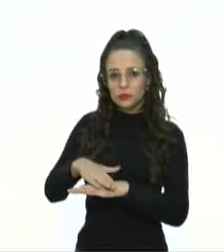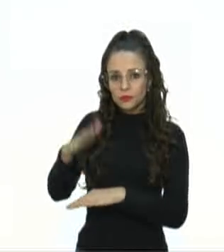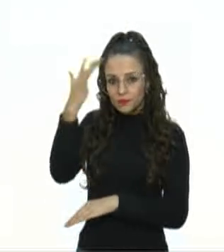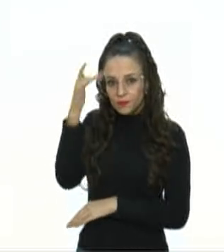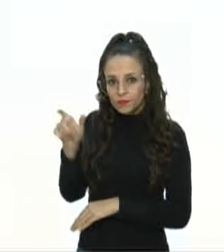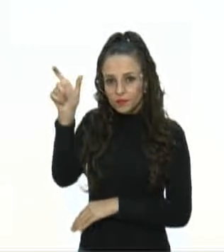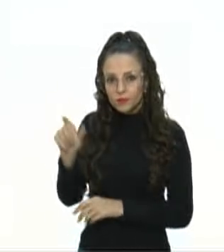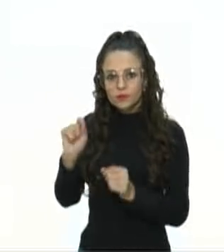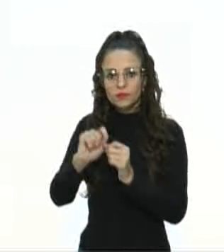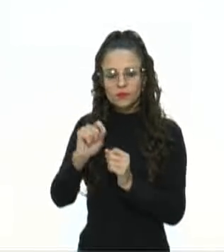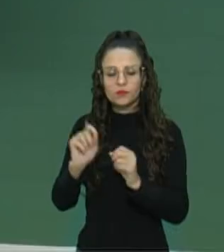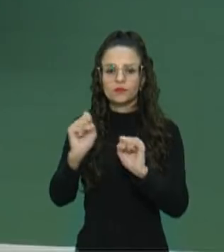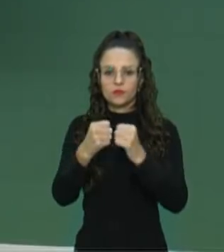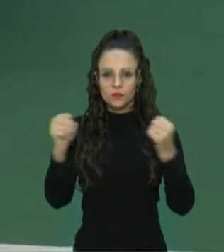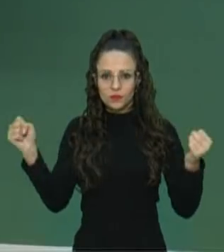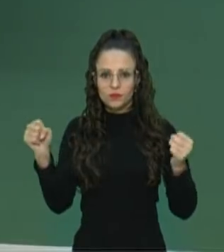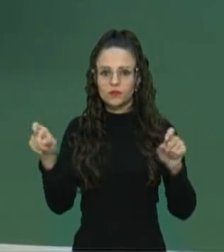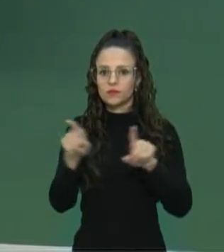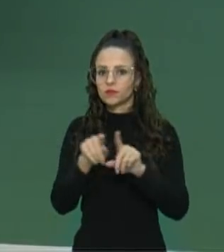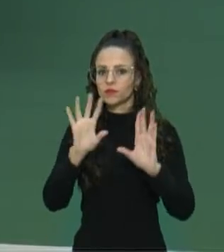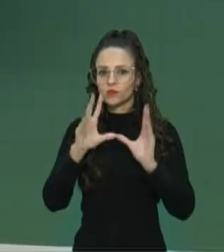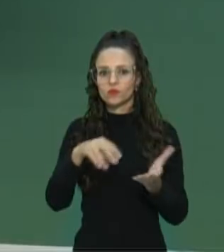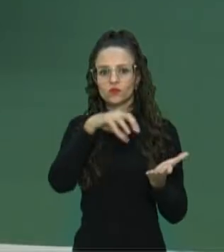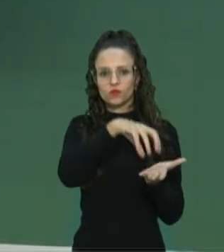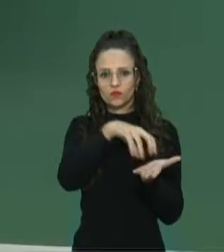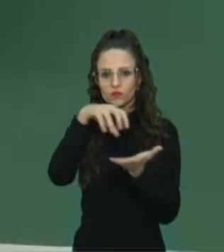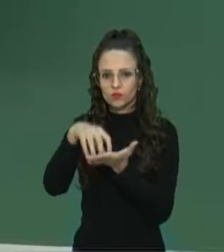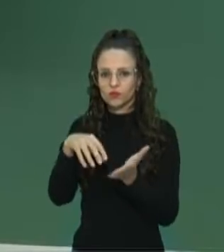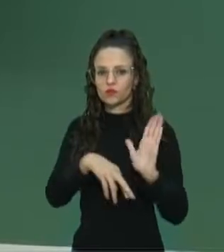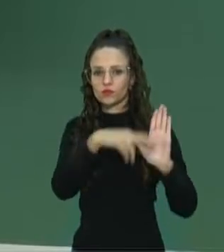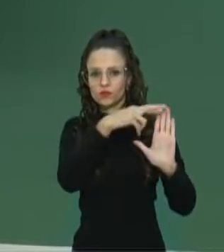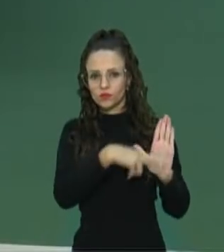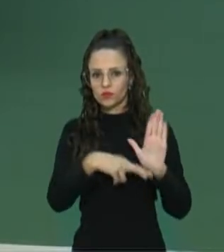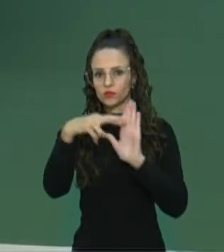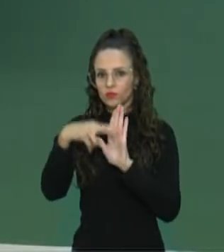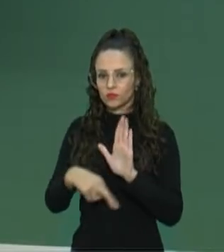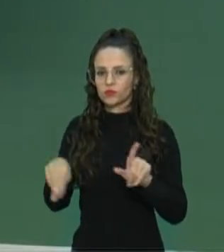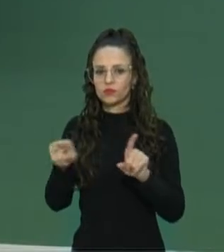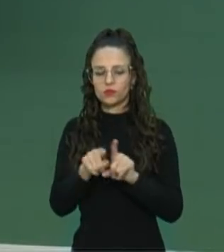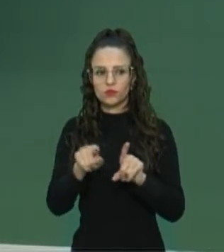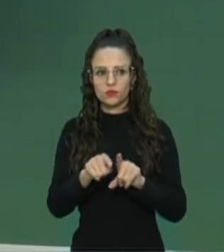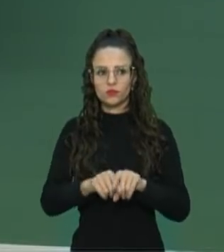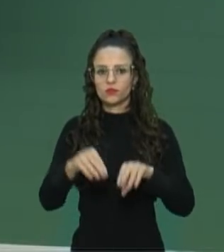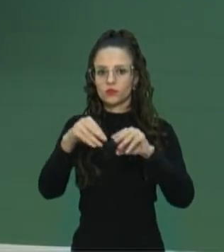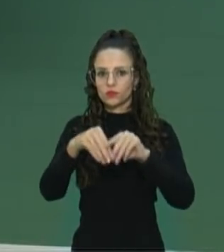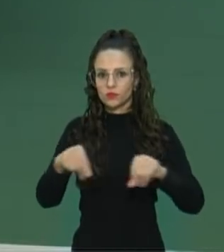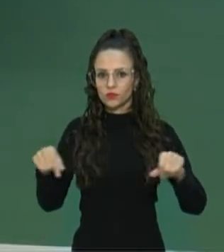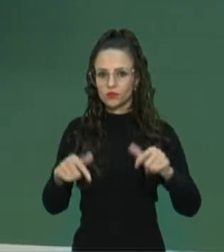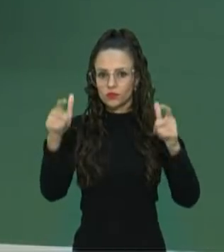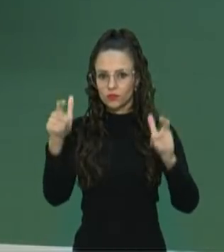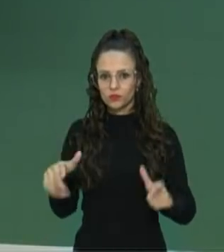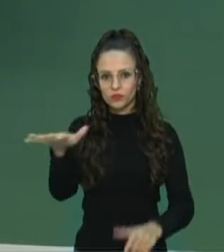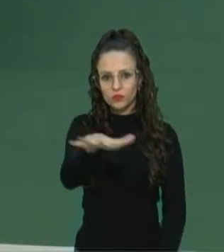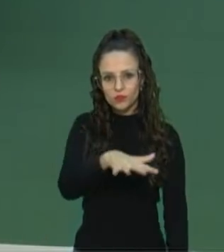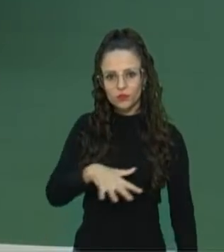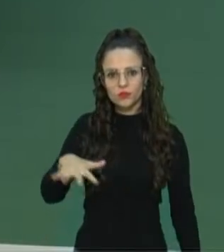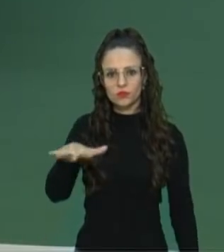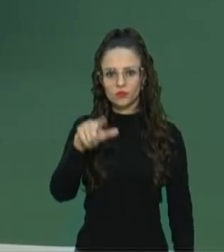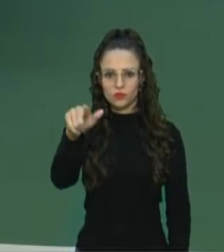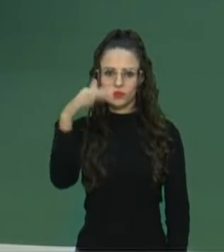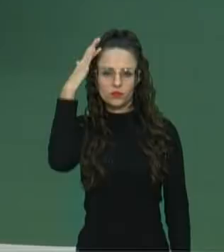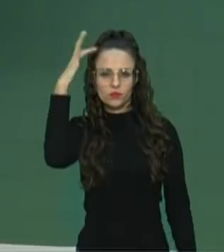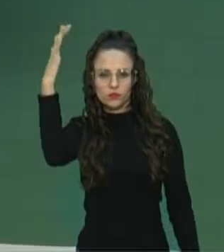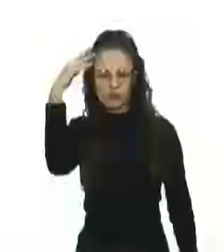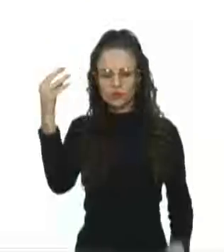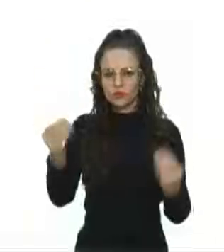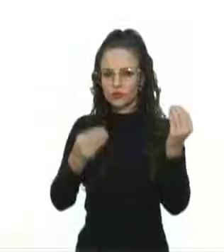mapa e todas as entidades que regulamentam também, que estão aqui do lado, e o terreno que foi retratado aqui para vocês, só para vocês terem uma